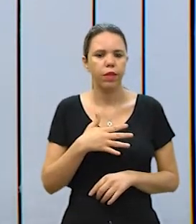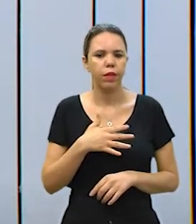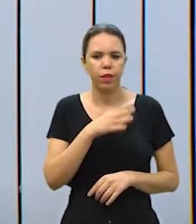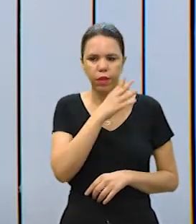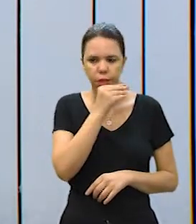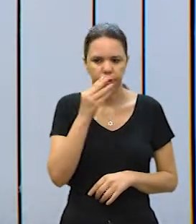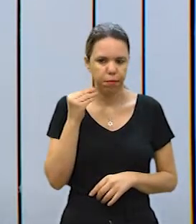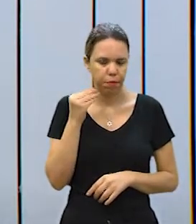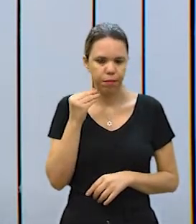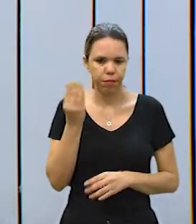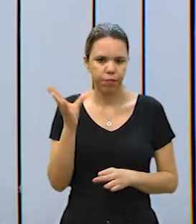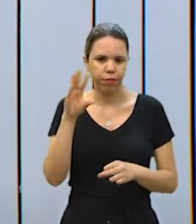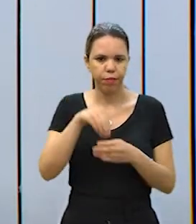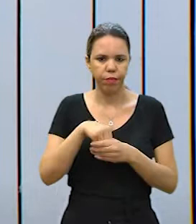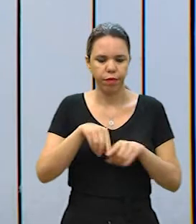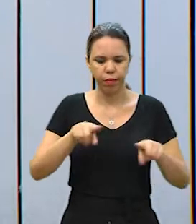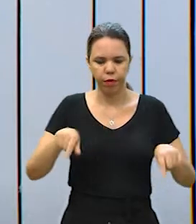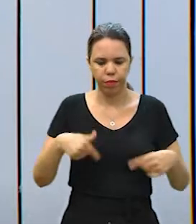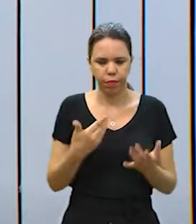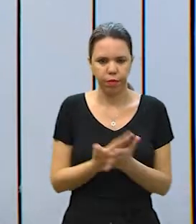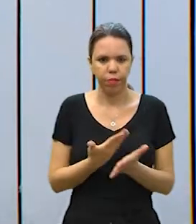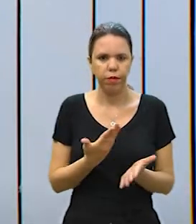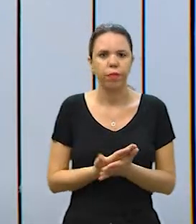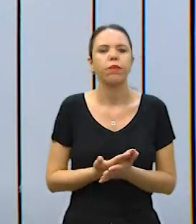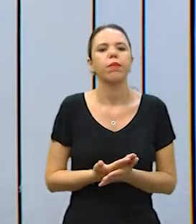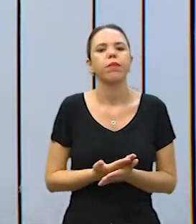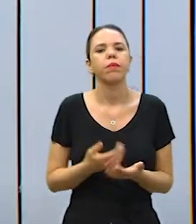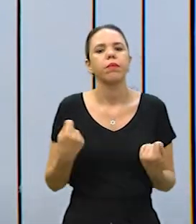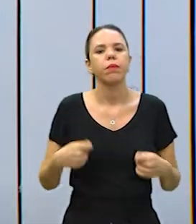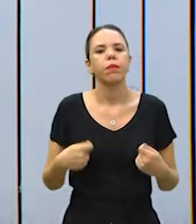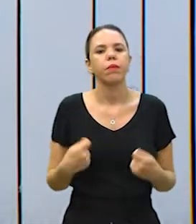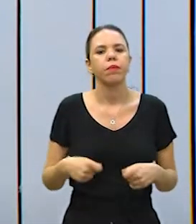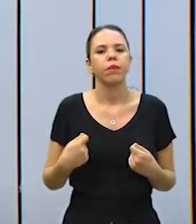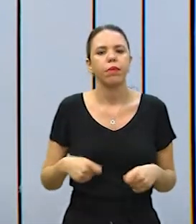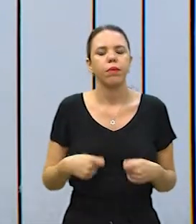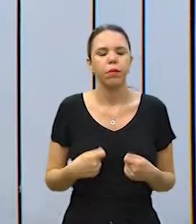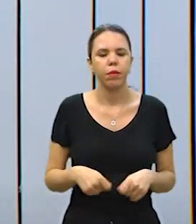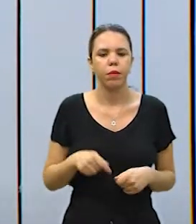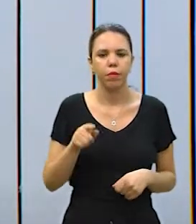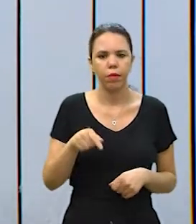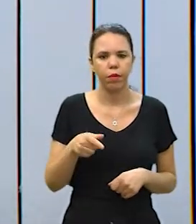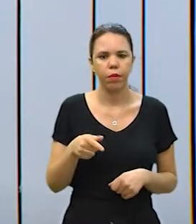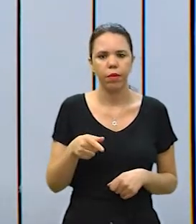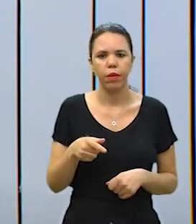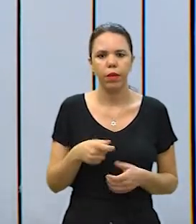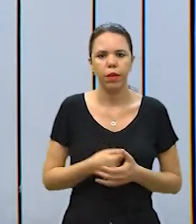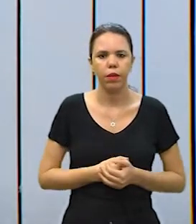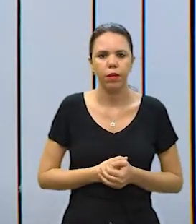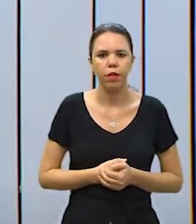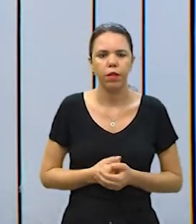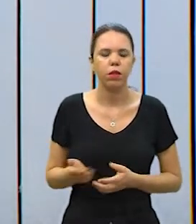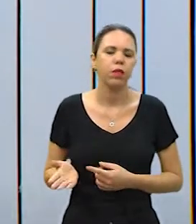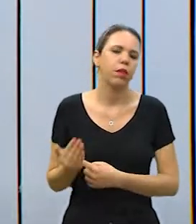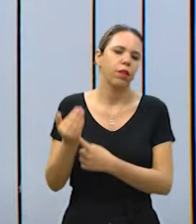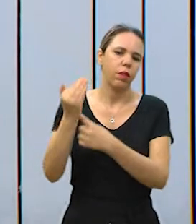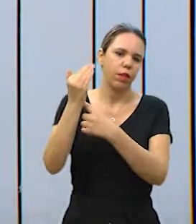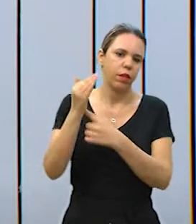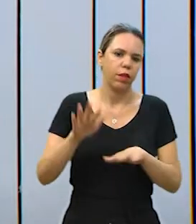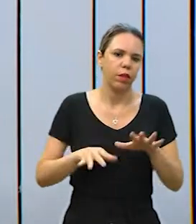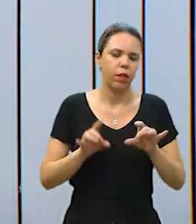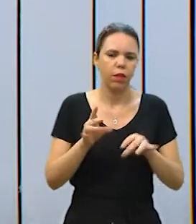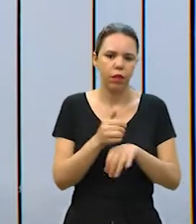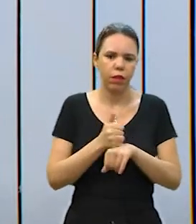do adolescente com deficiência dentro do ambiente escolar, ele precisa, esse olhar aí,